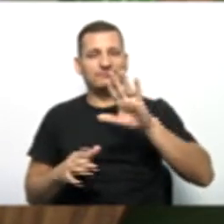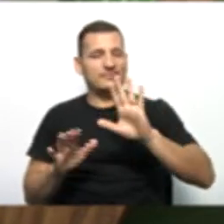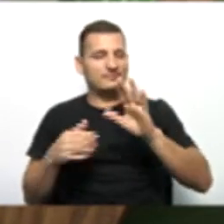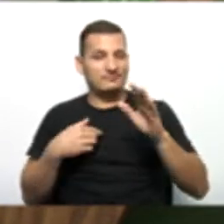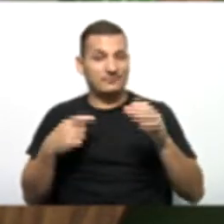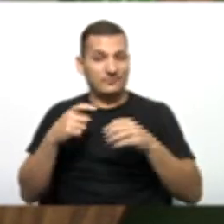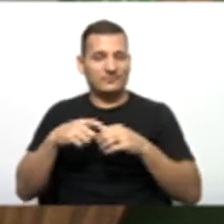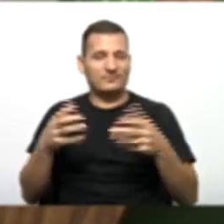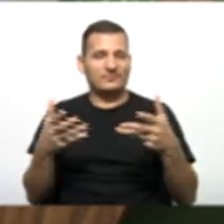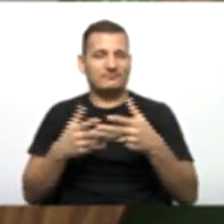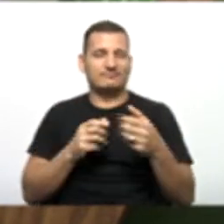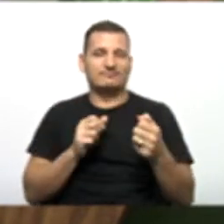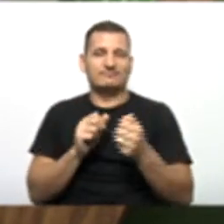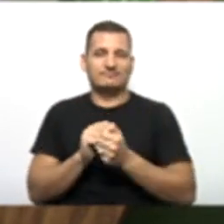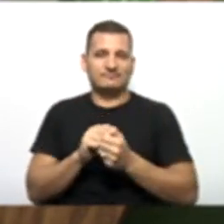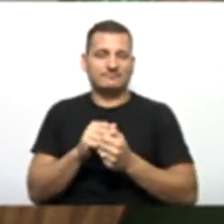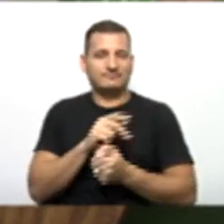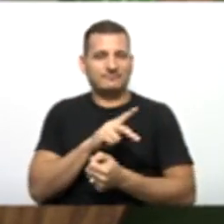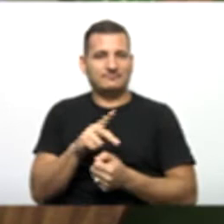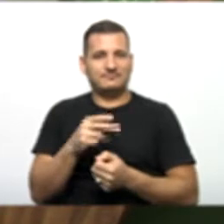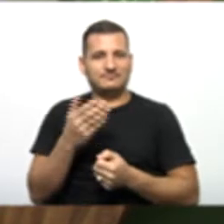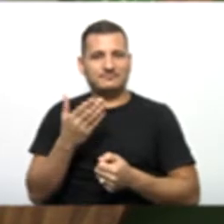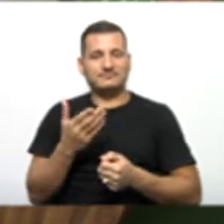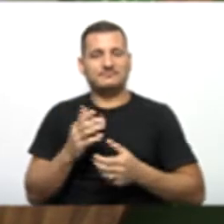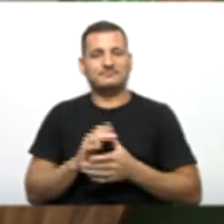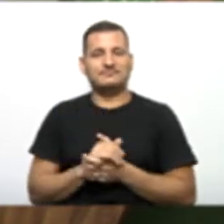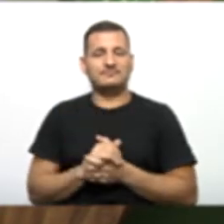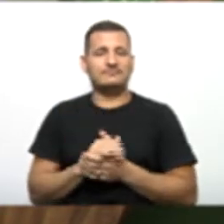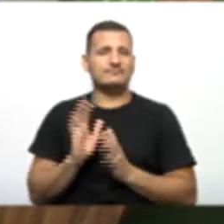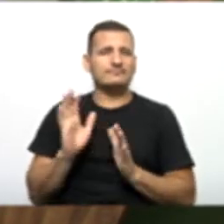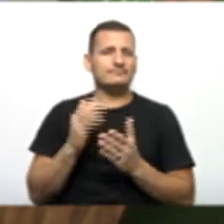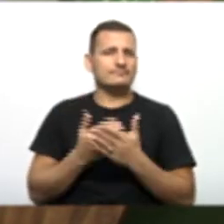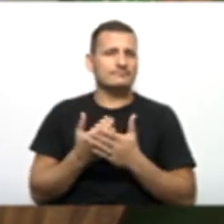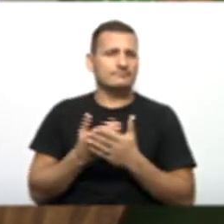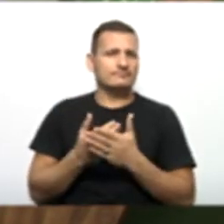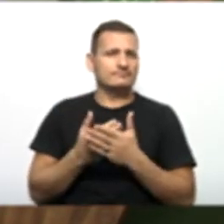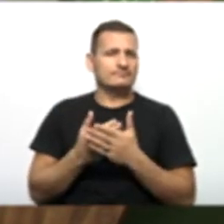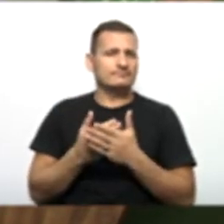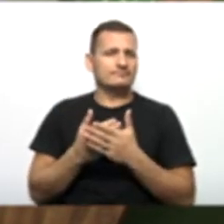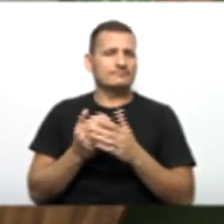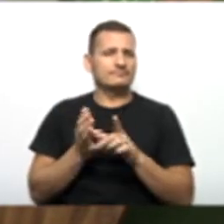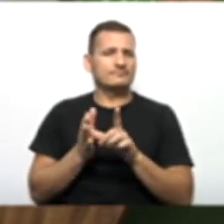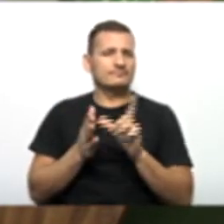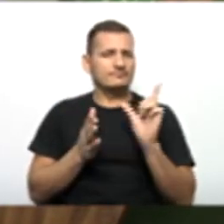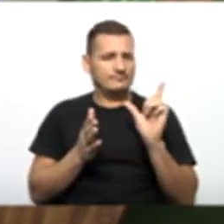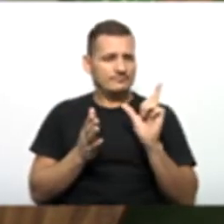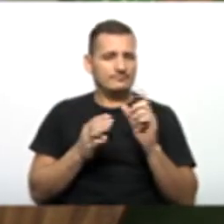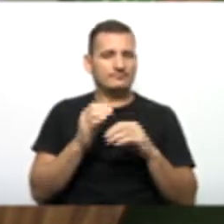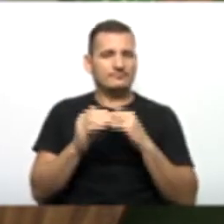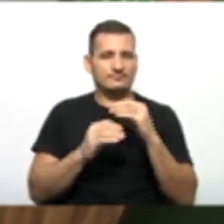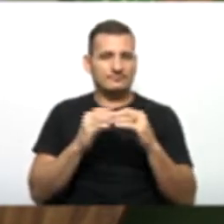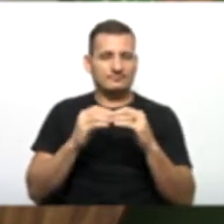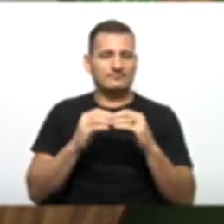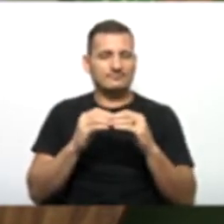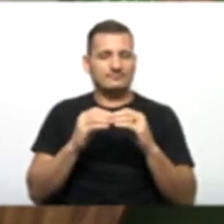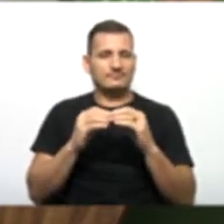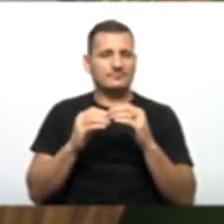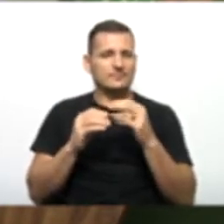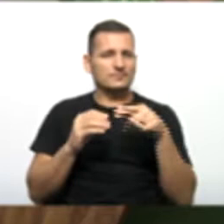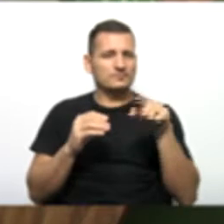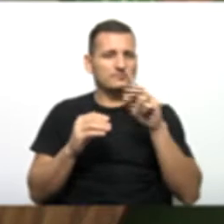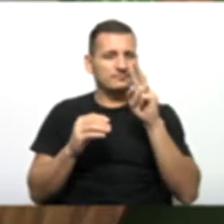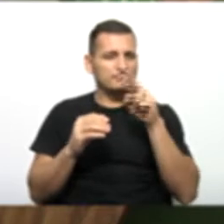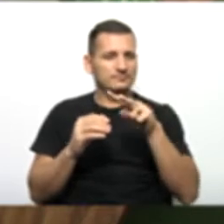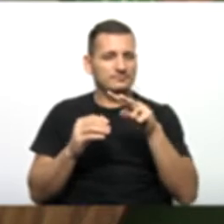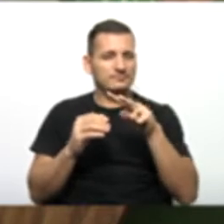professora e isso na aula que a aconteceu alguns minutos atrás na aula de banco de dados vocês viram com o